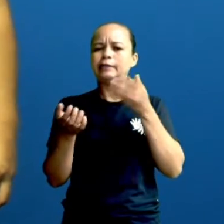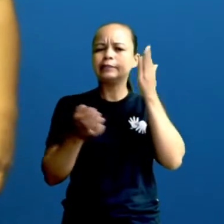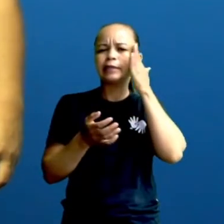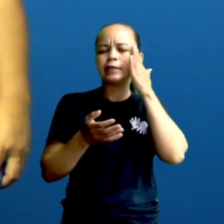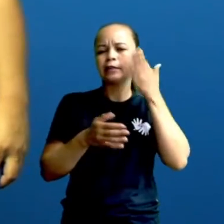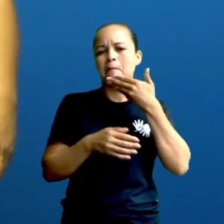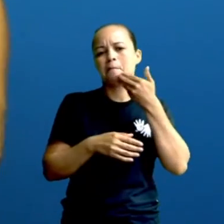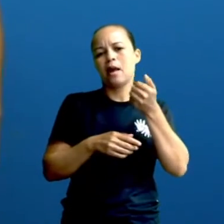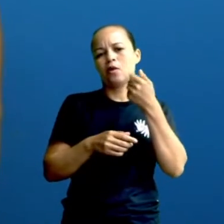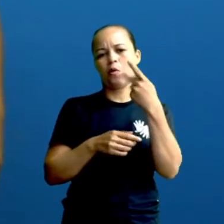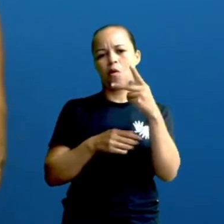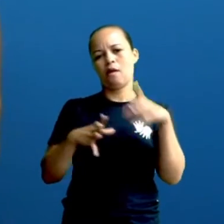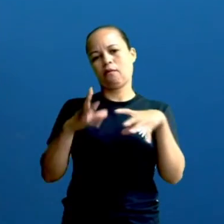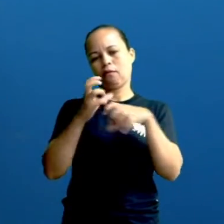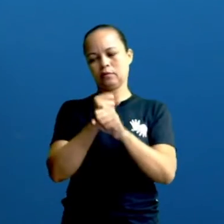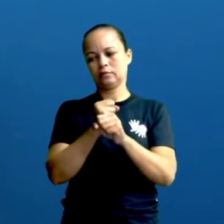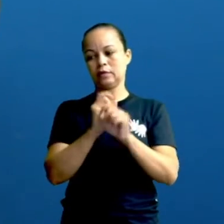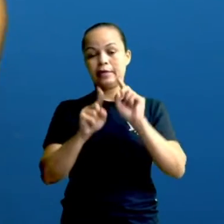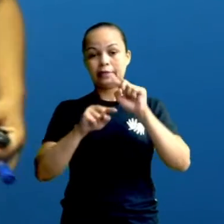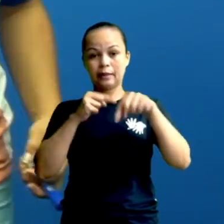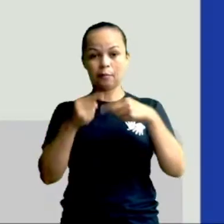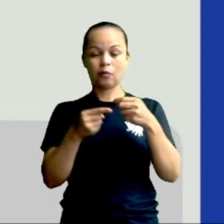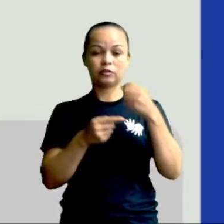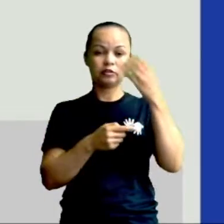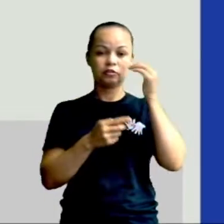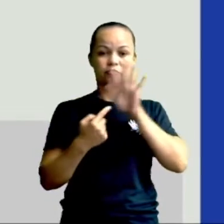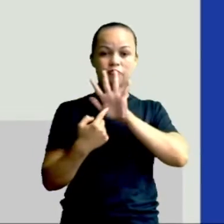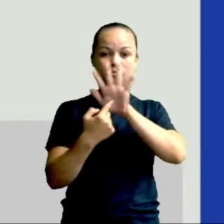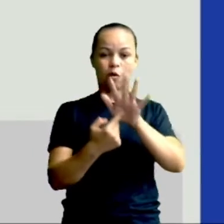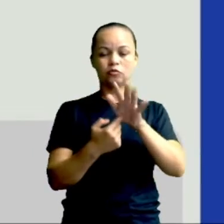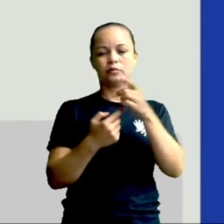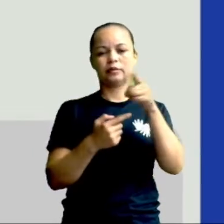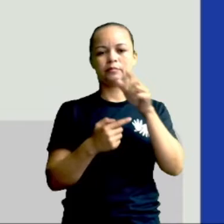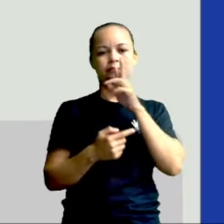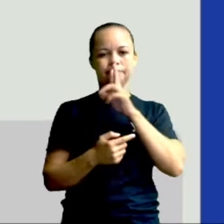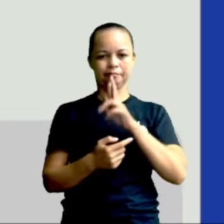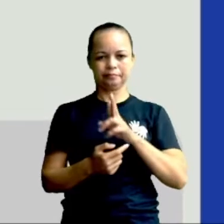esses cálculos. Depois a gente vem para aqui e vai saber a resposta. Vamos lá!